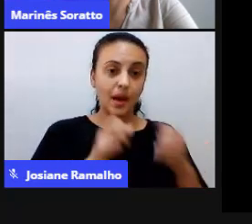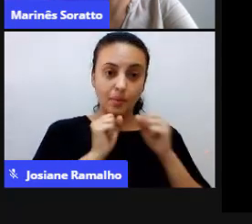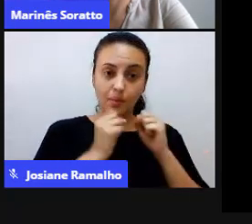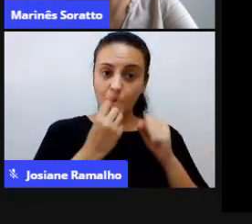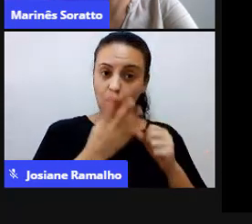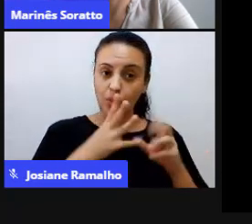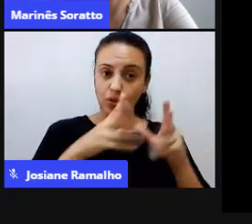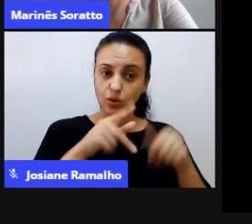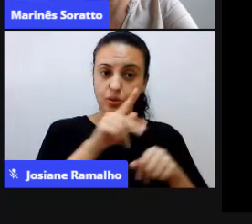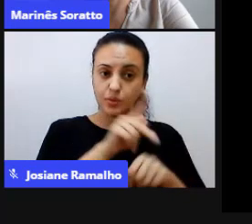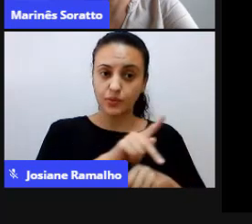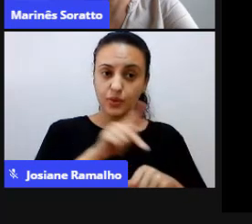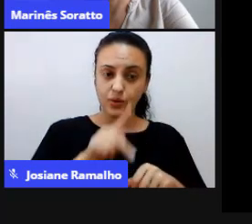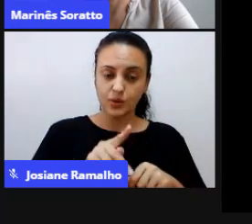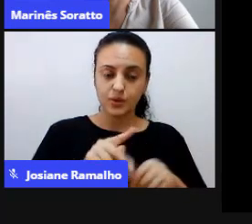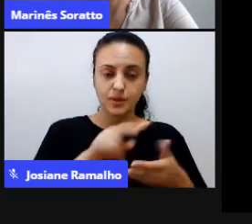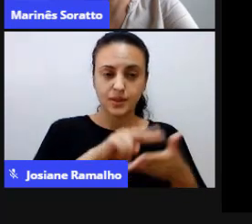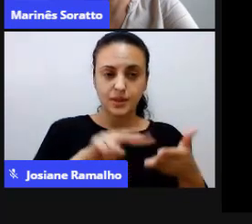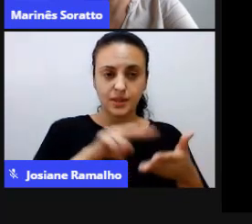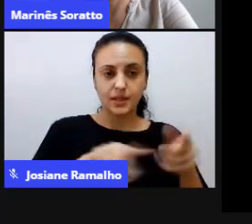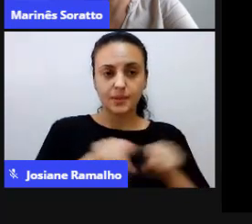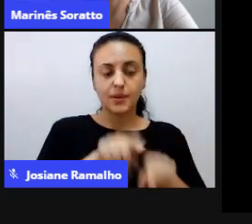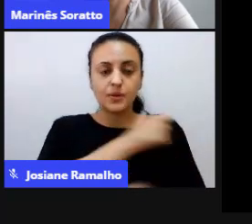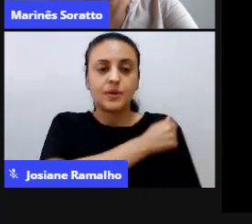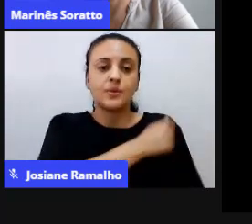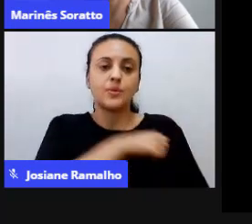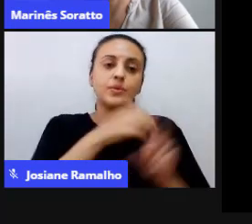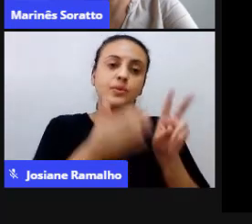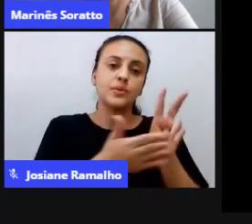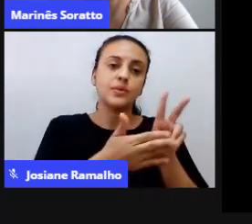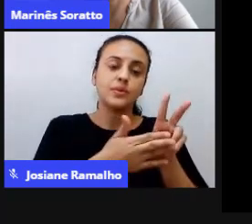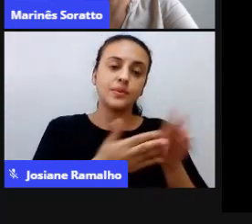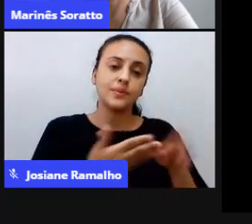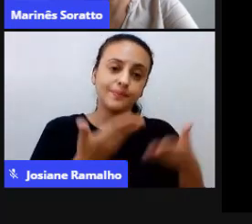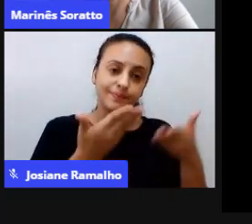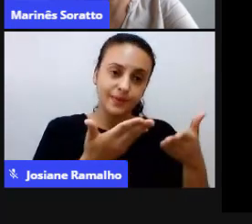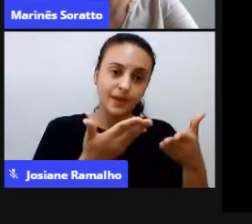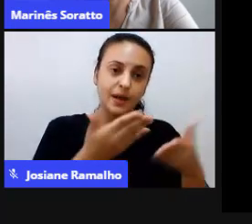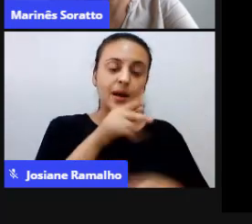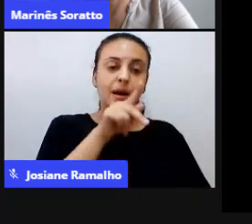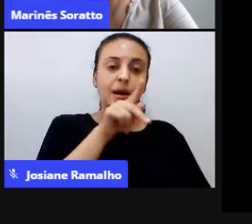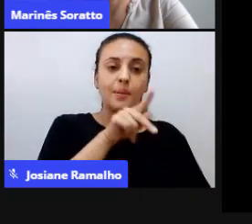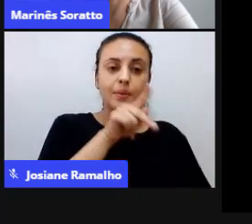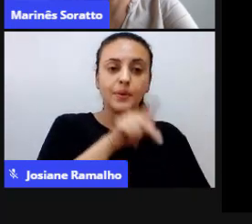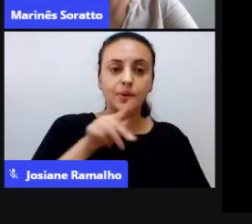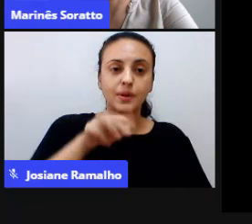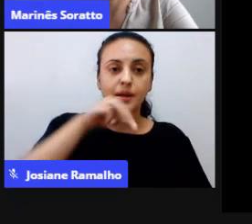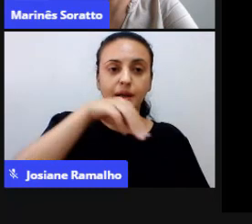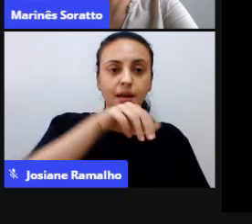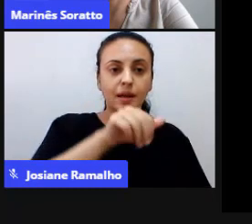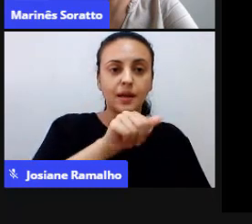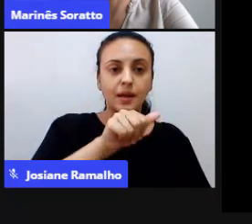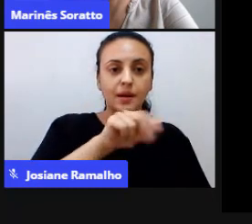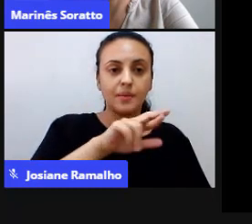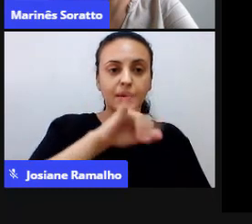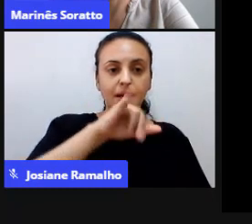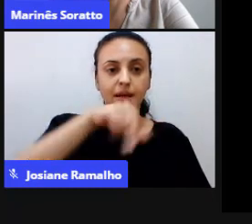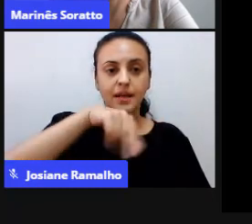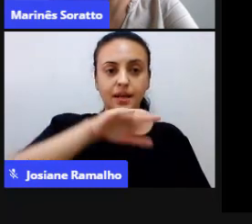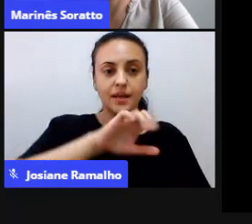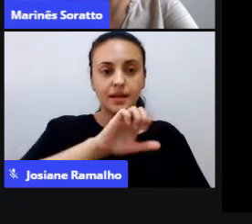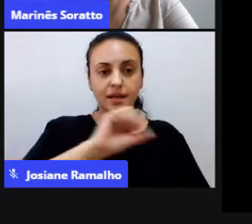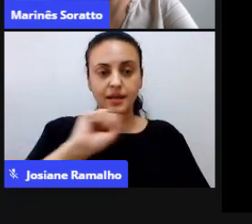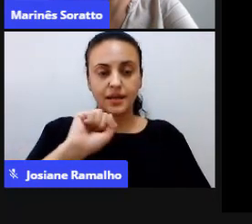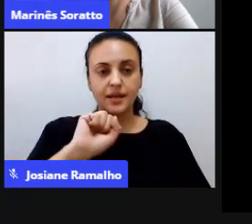certo? Apresenta a professora Marinês, doutoranda em educação, né,